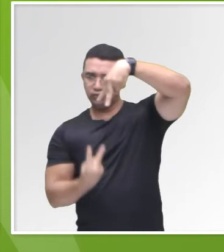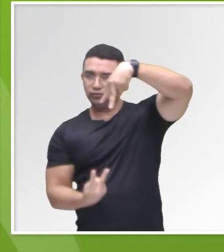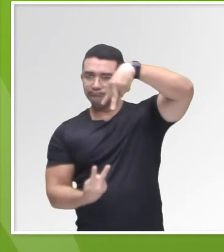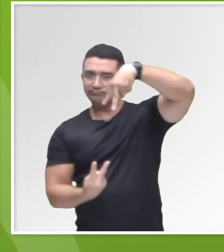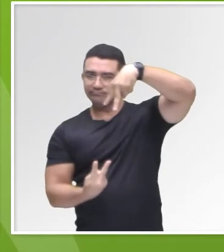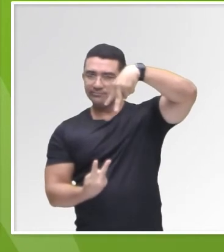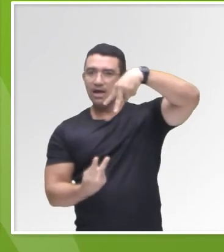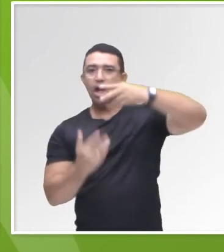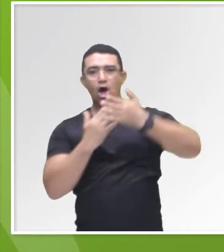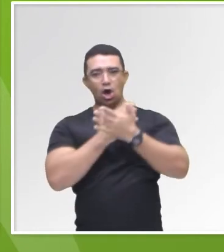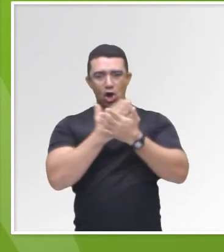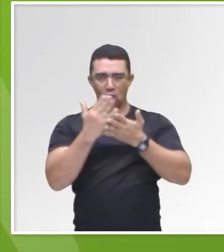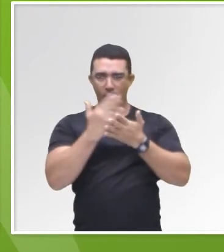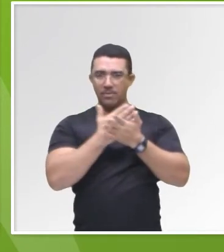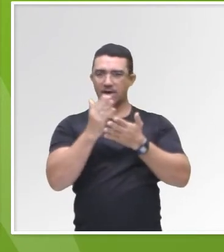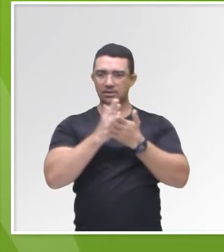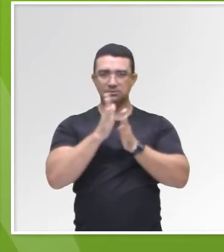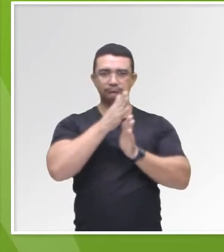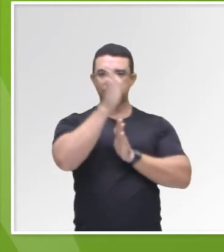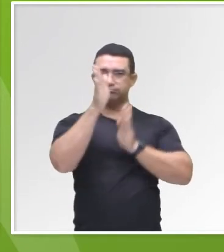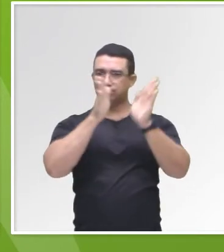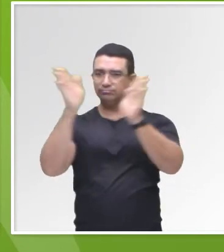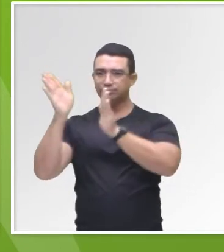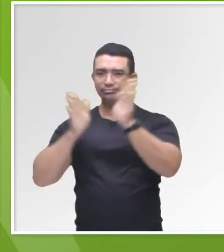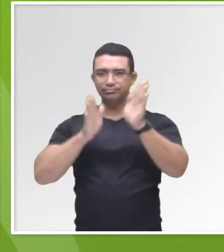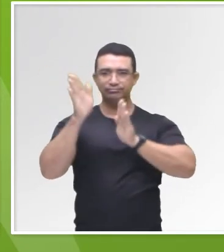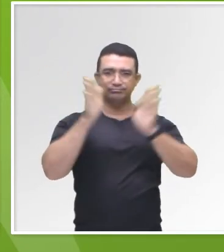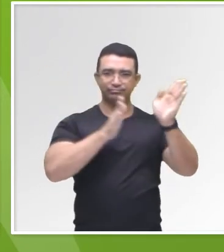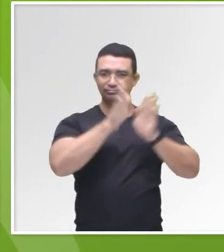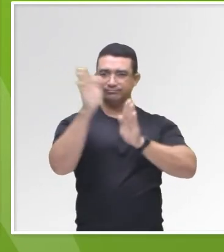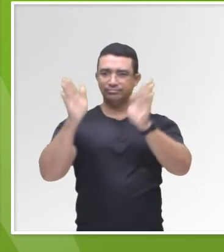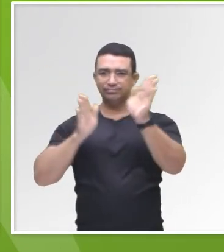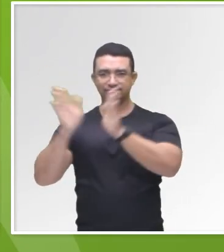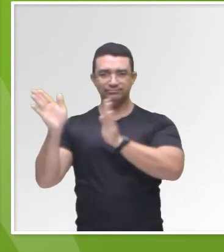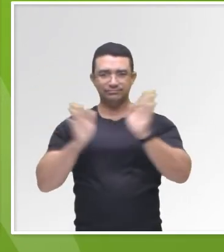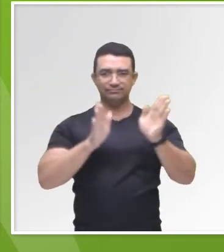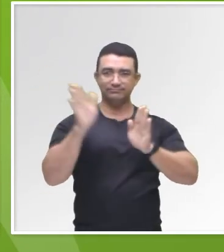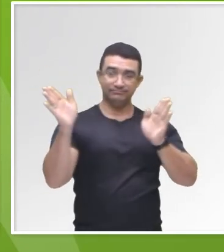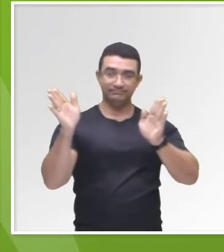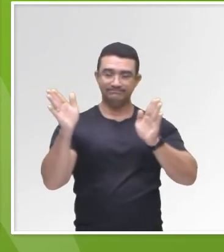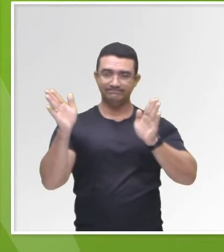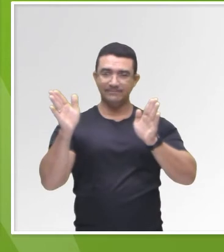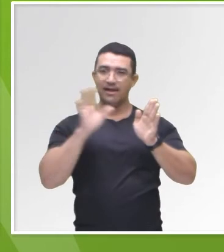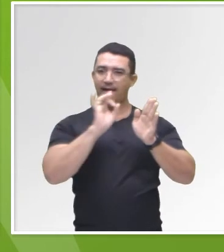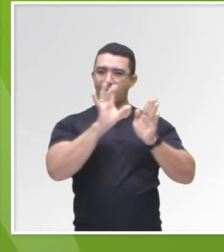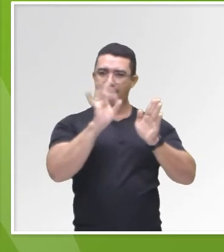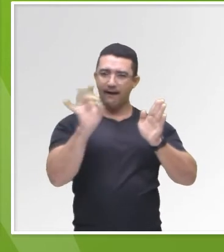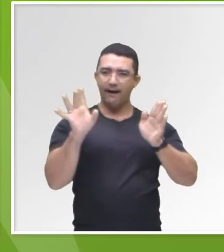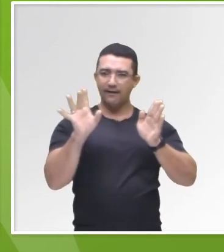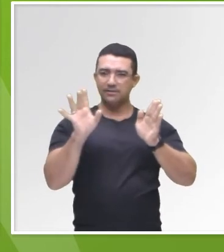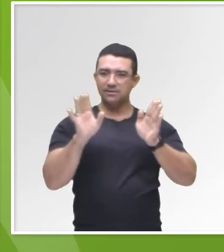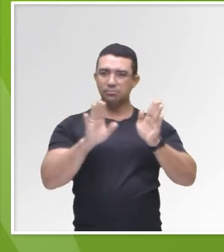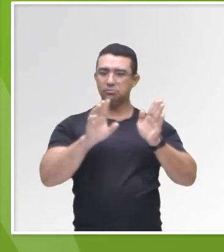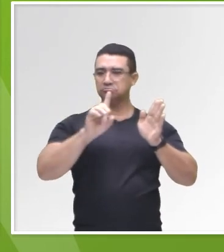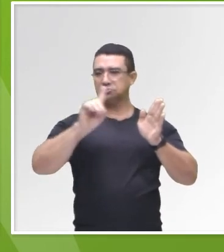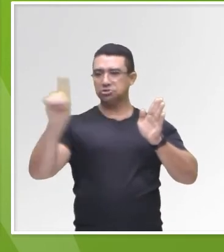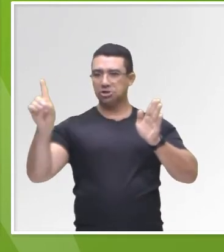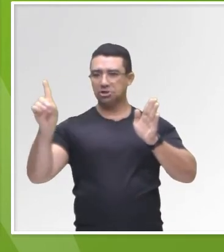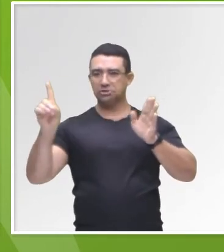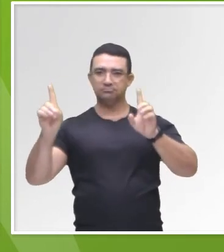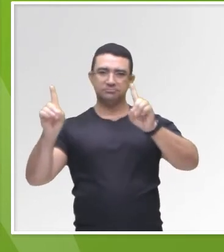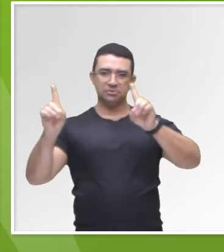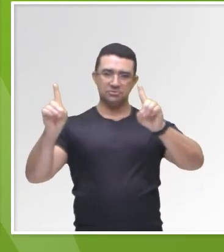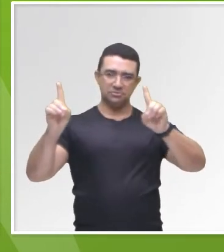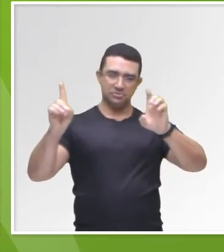eles começam a migrar para os polos da célula. O que é o polo? É cada uma dessa região da extremidade que a gente marcou aqui de